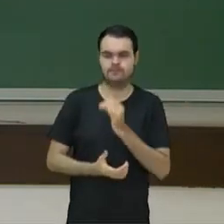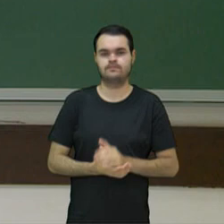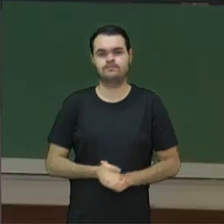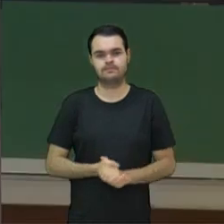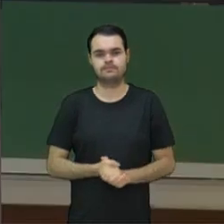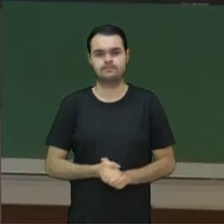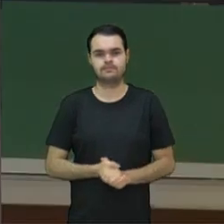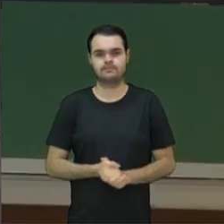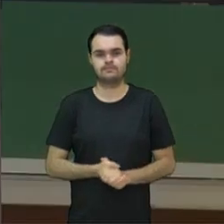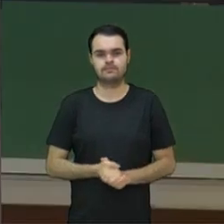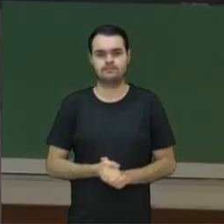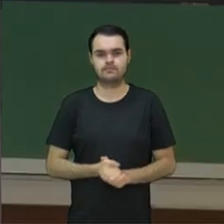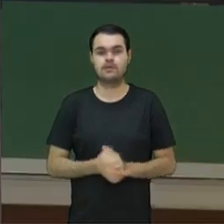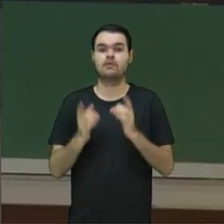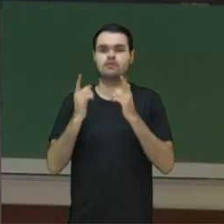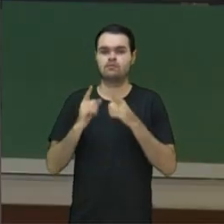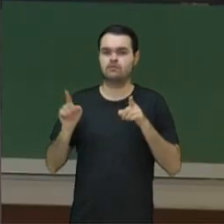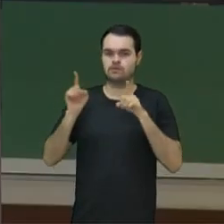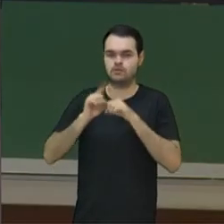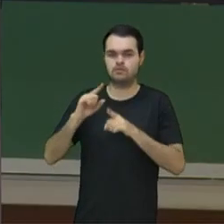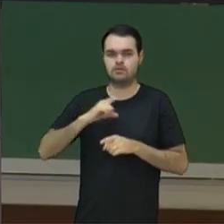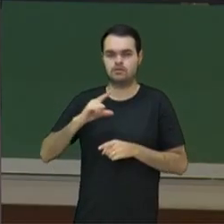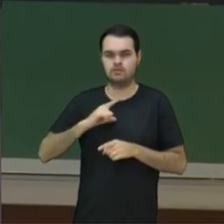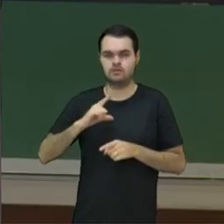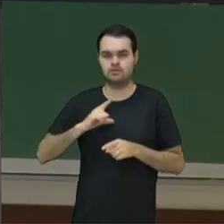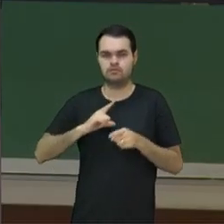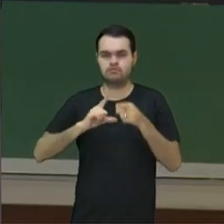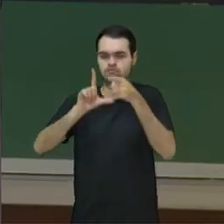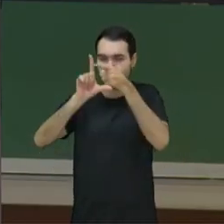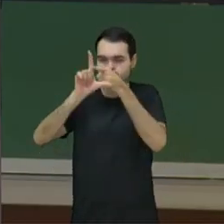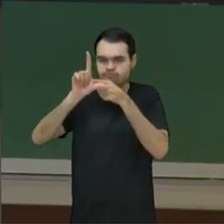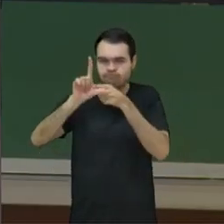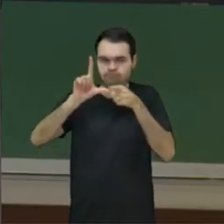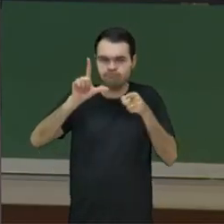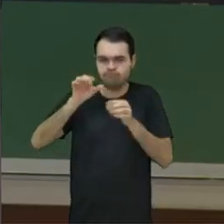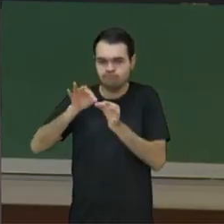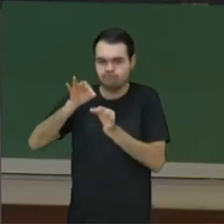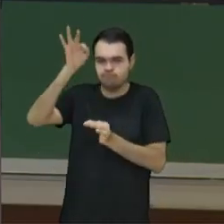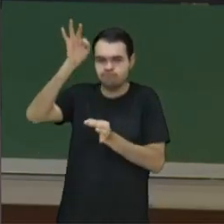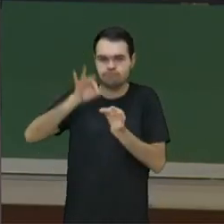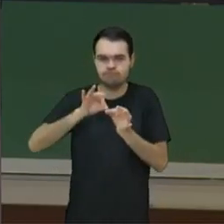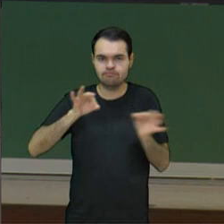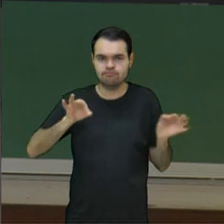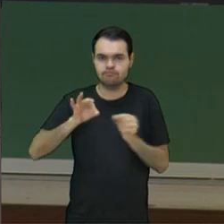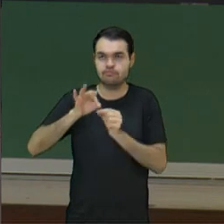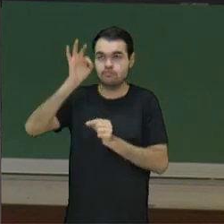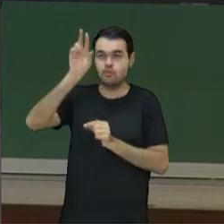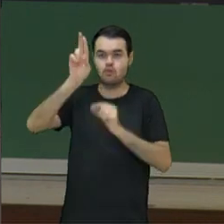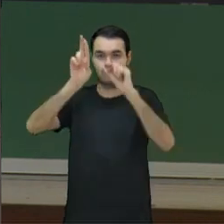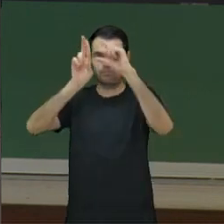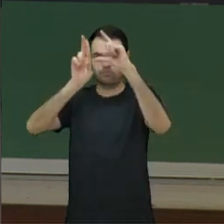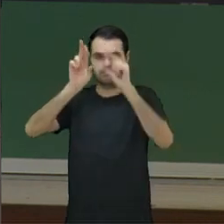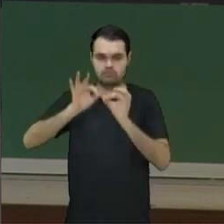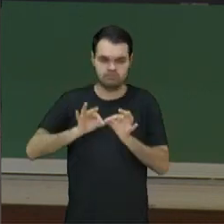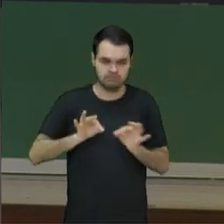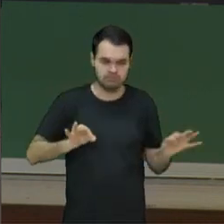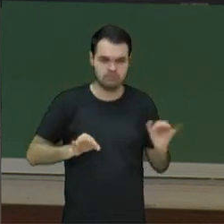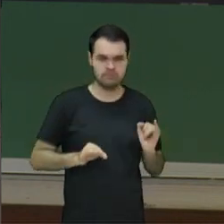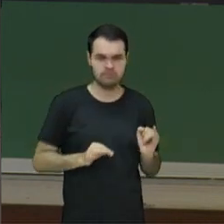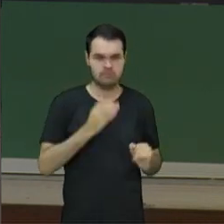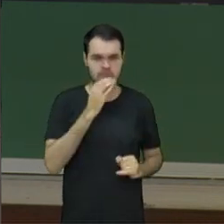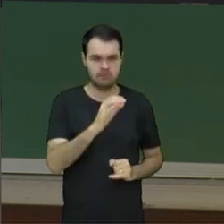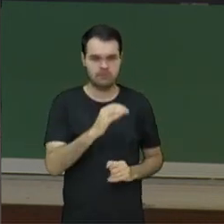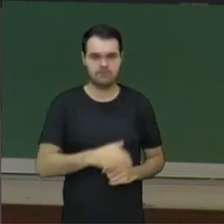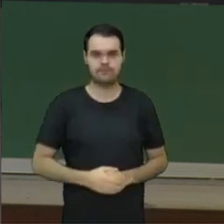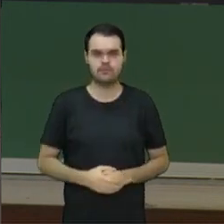ó. Voltando lá, né, que a linha vertical é a tensão e a linha horizontal é a corrente, né? Aqui nessa